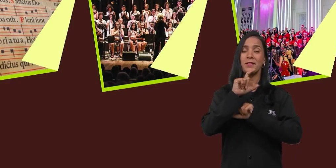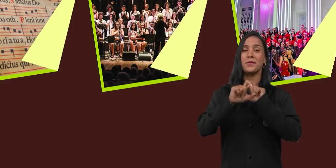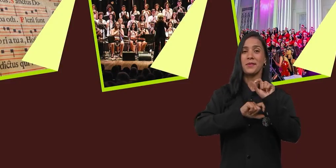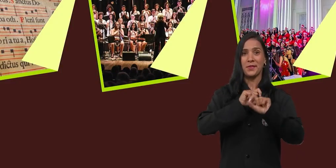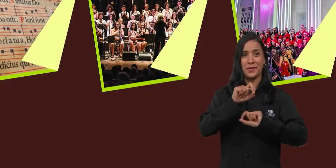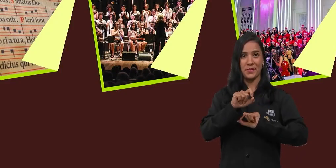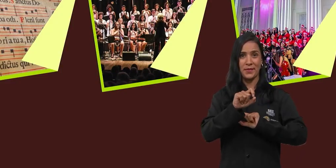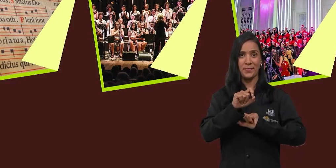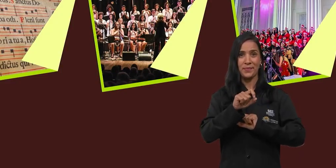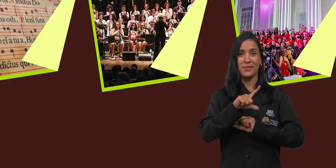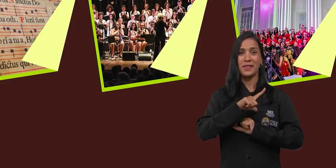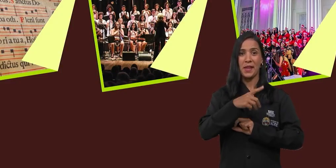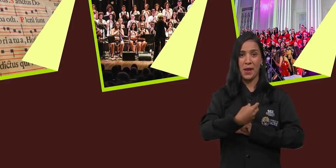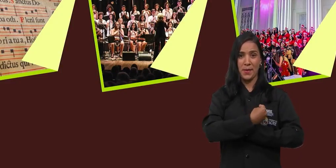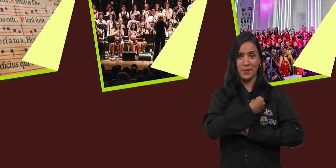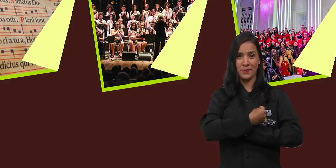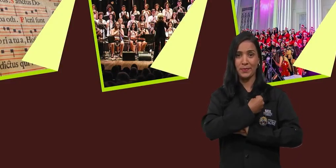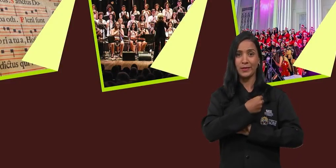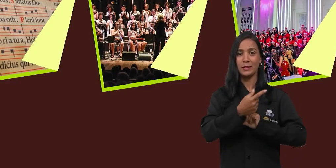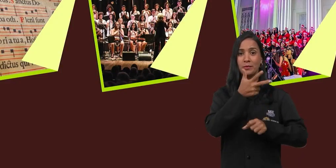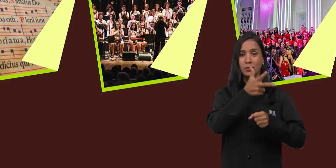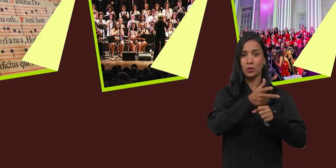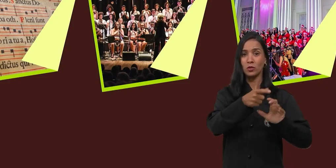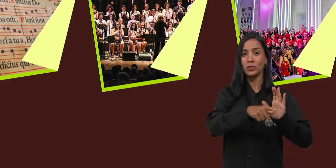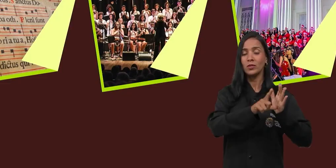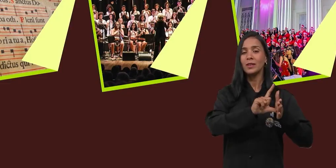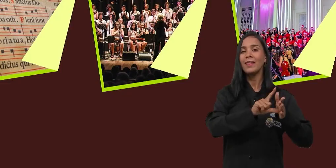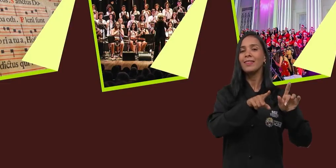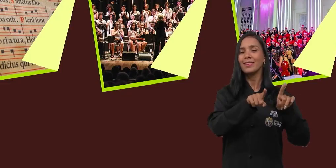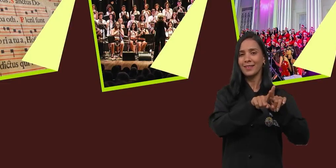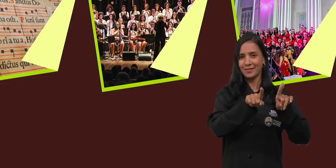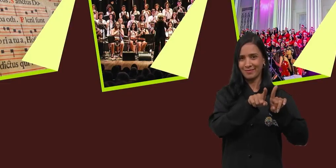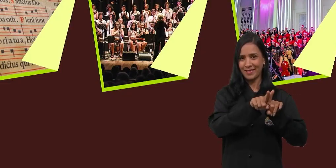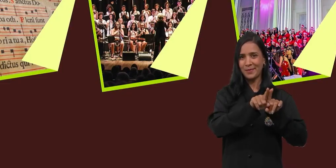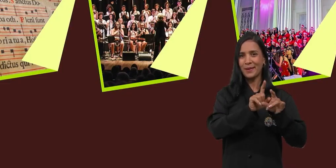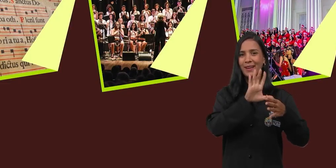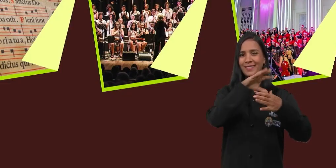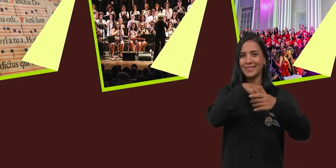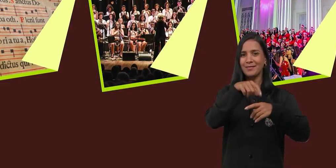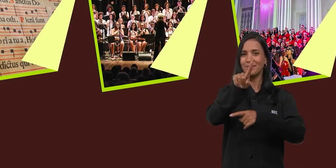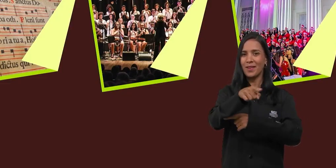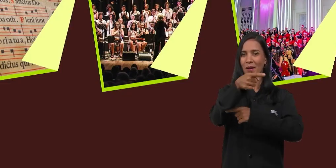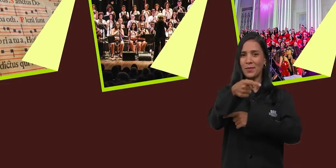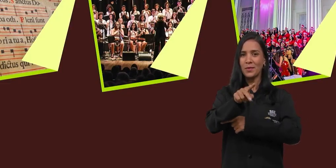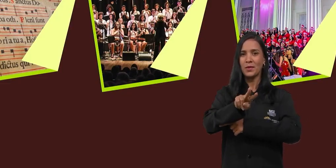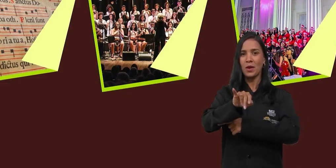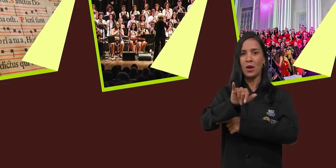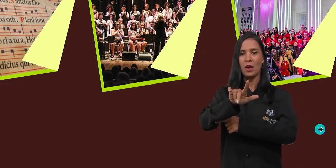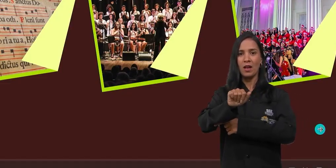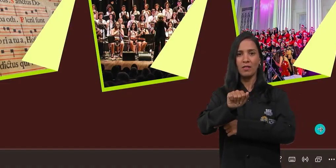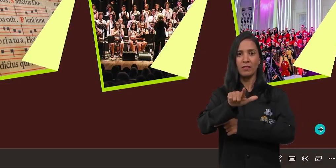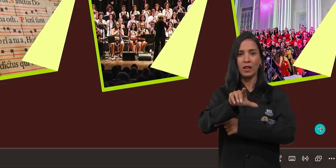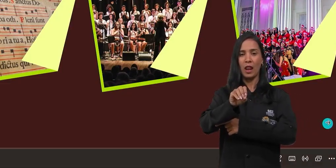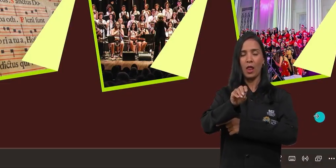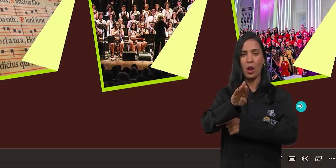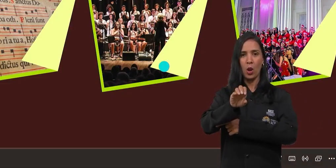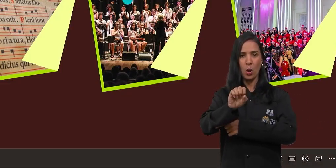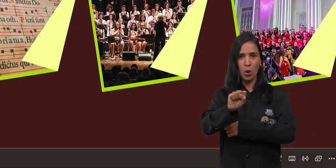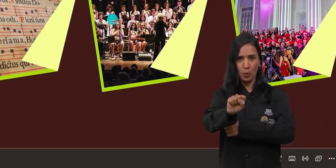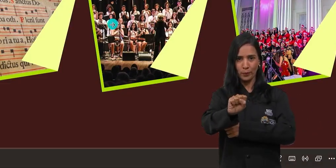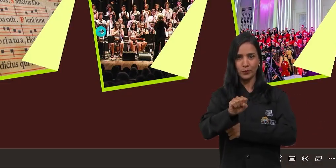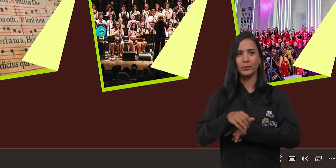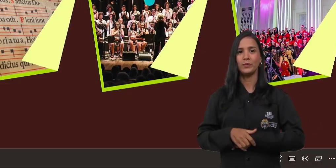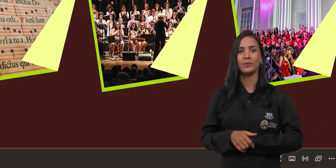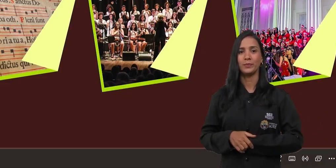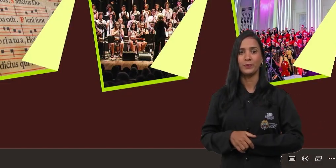esses participantes do vídeo anterior, eles também fizeram parte da Orquestra Villa-Lobos. Então eu mostrei para vocês, e